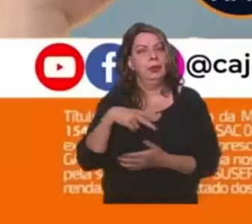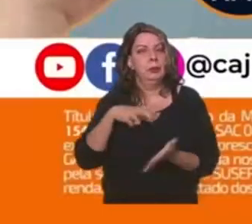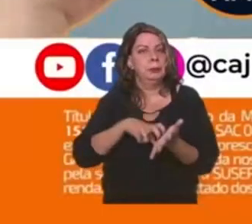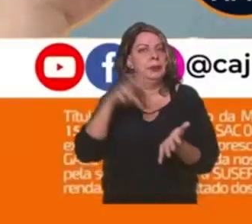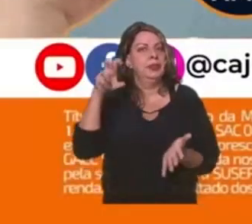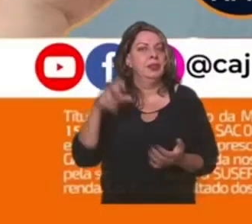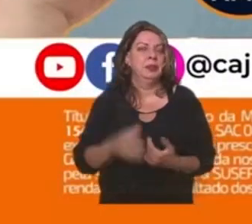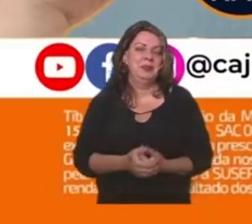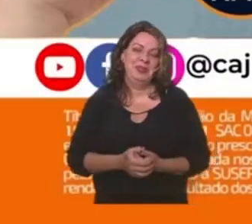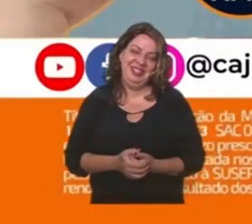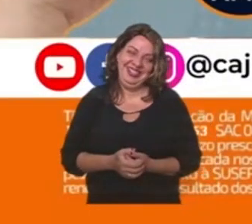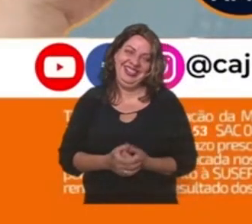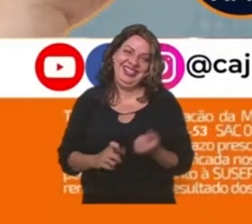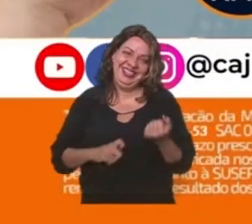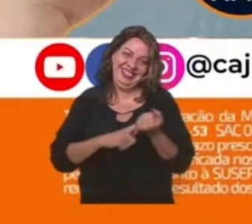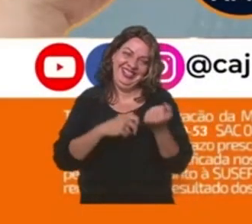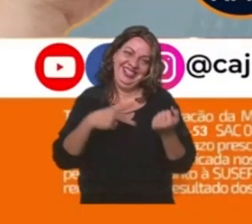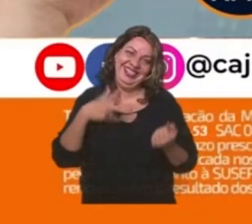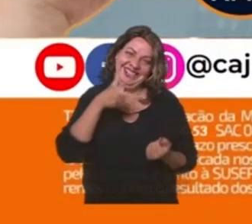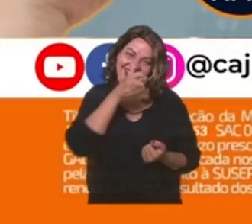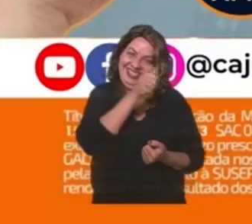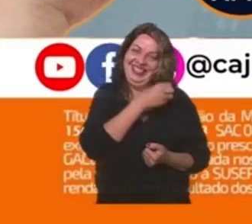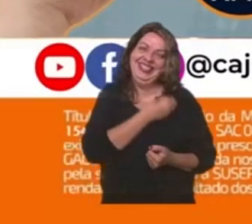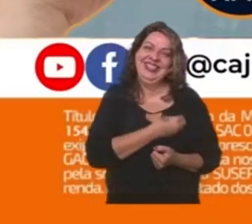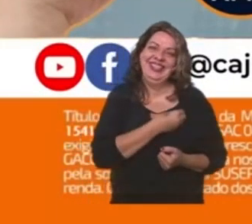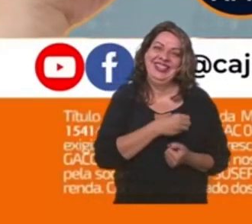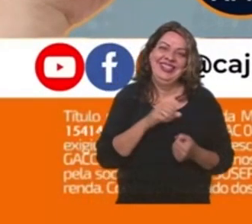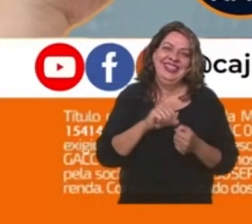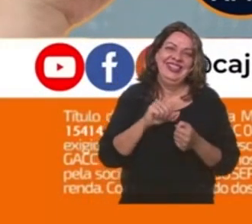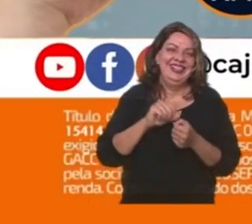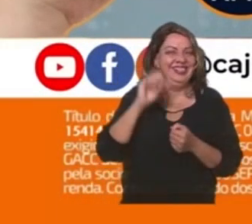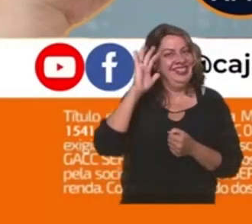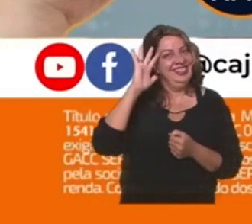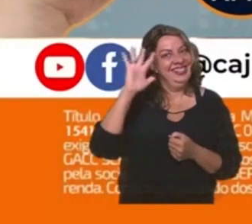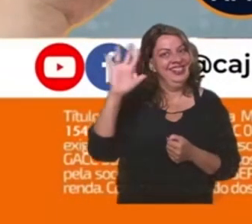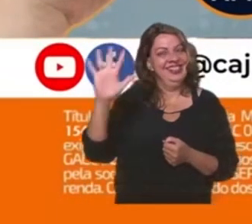Caju Cap, salvando vidas e realizando sonhos.